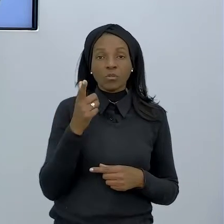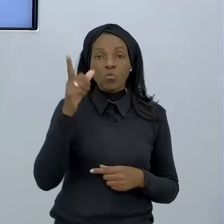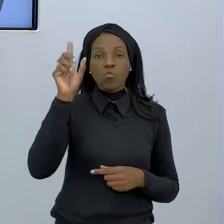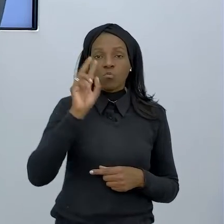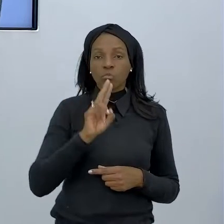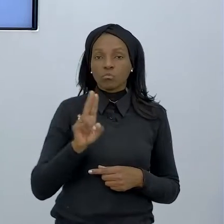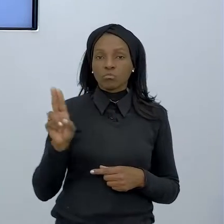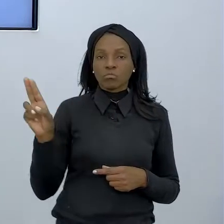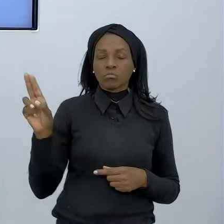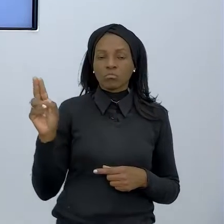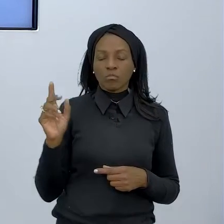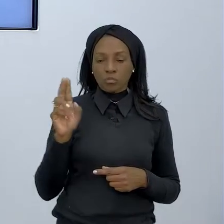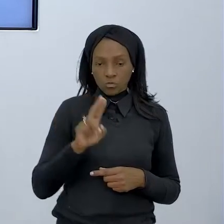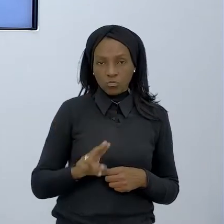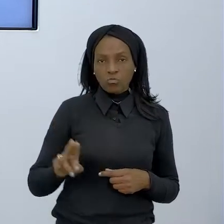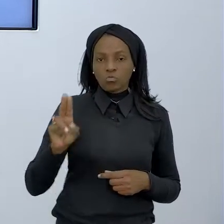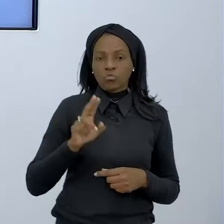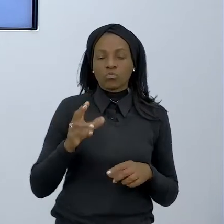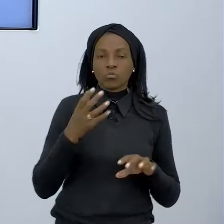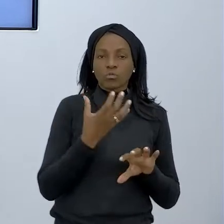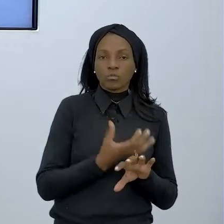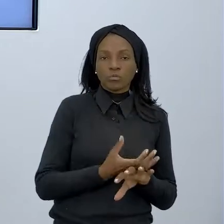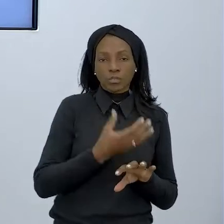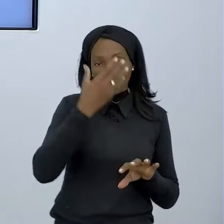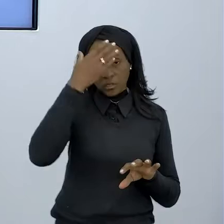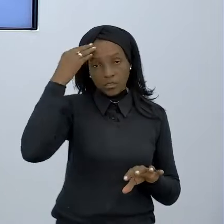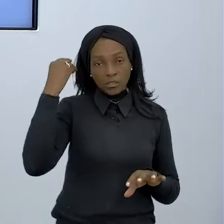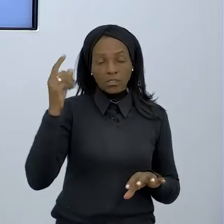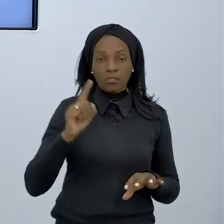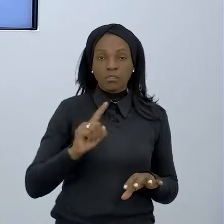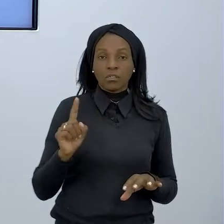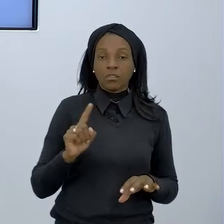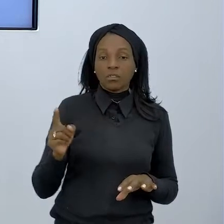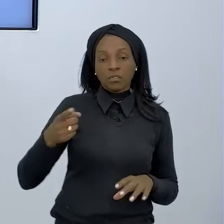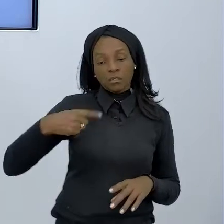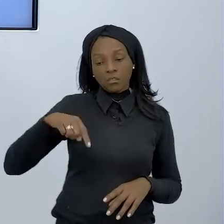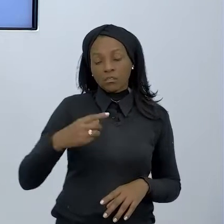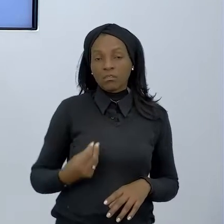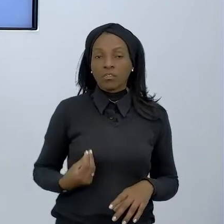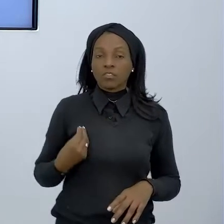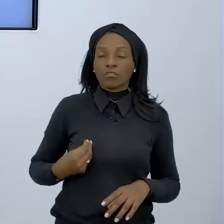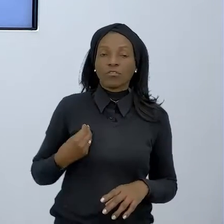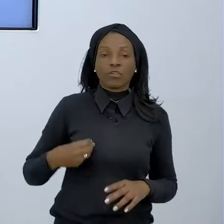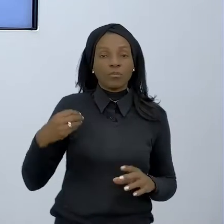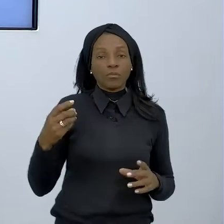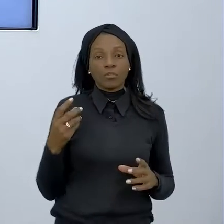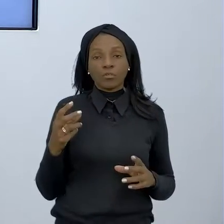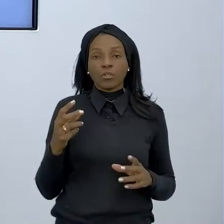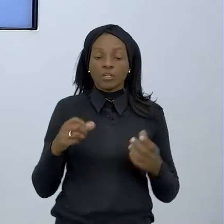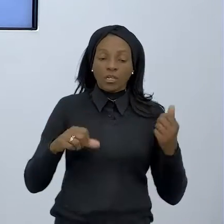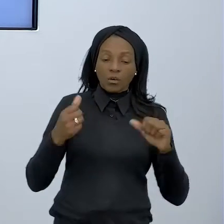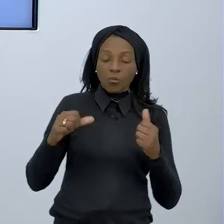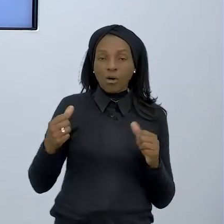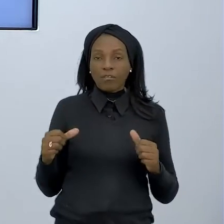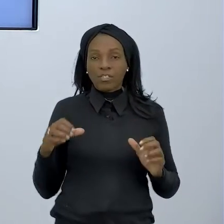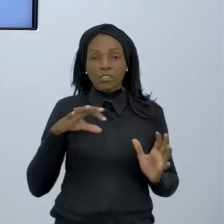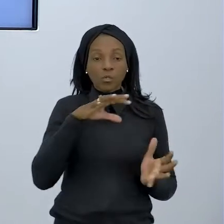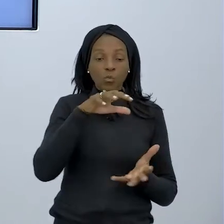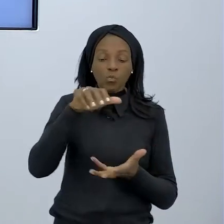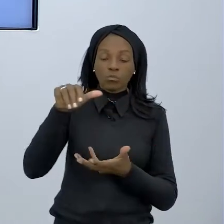do componente, a gente não pode esquecer que nós estamos num cenário global.